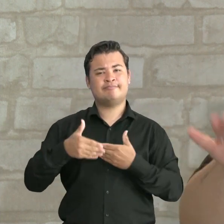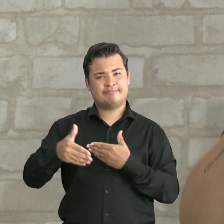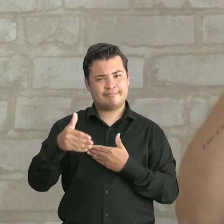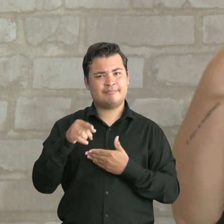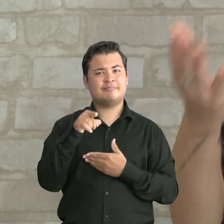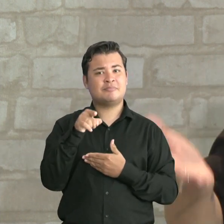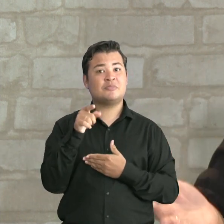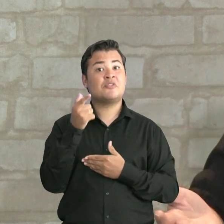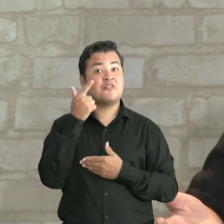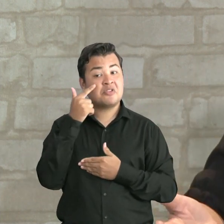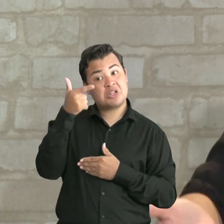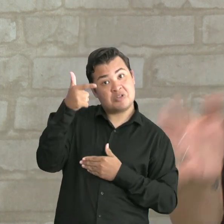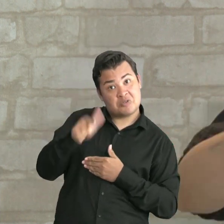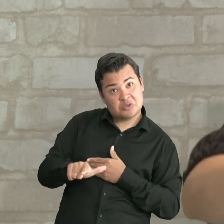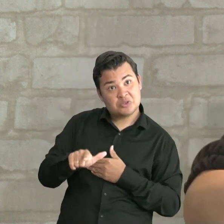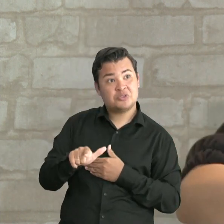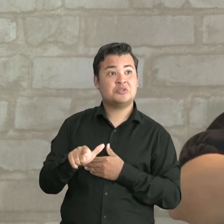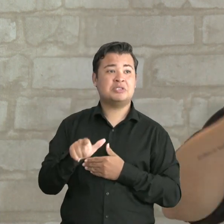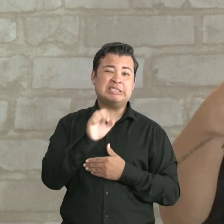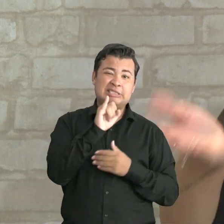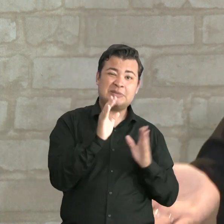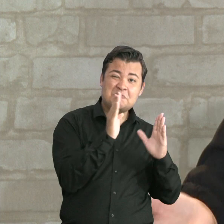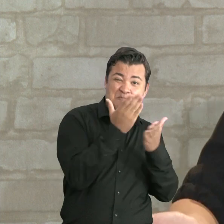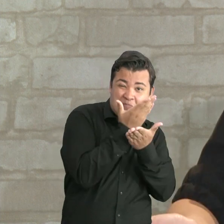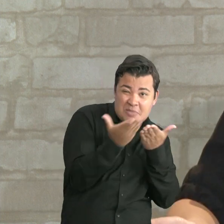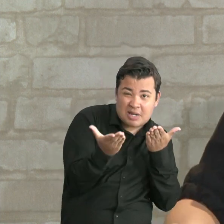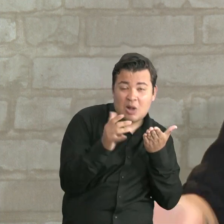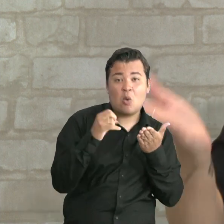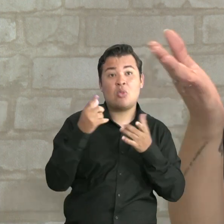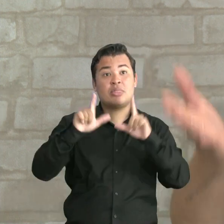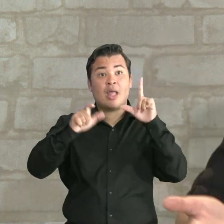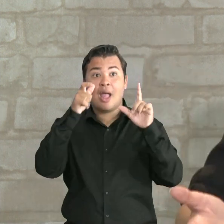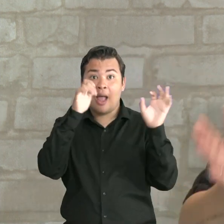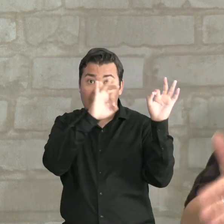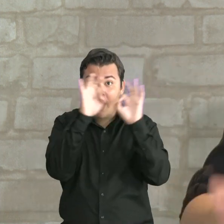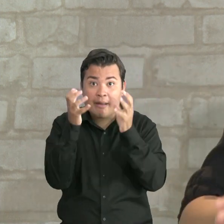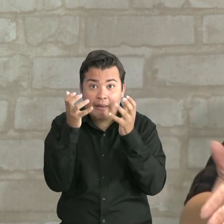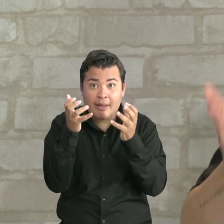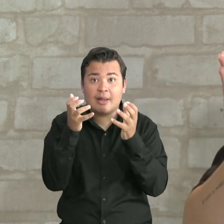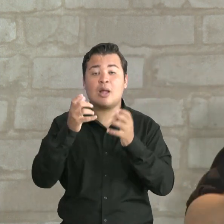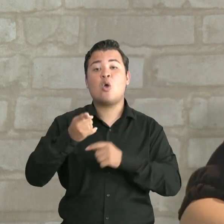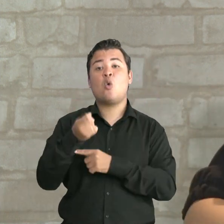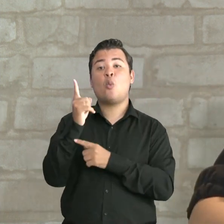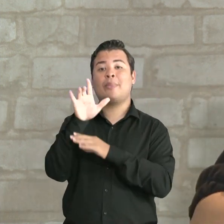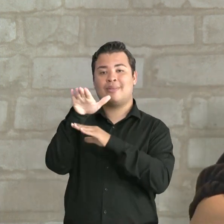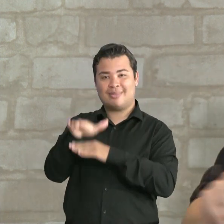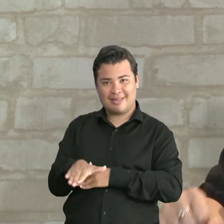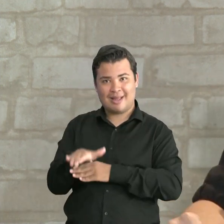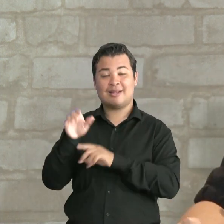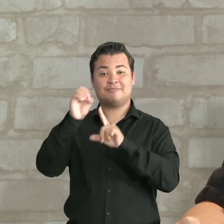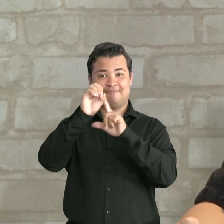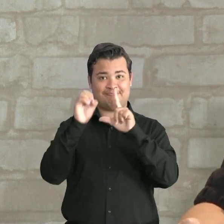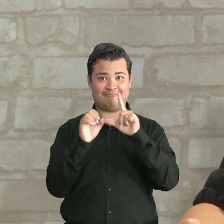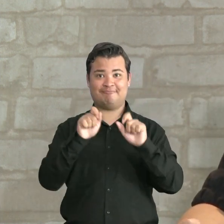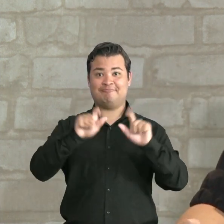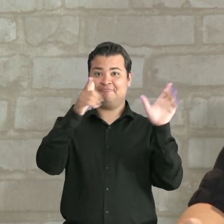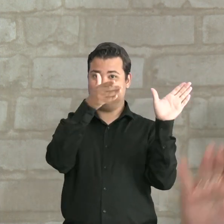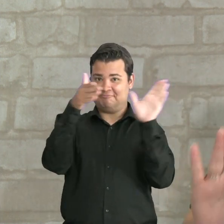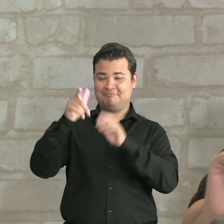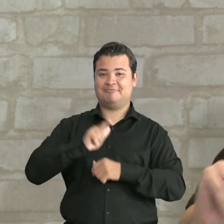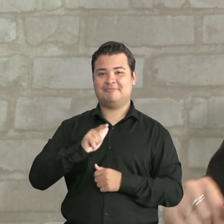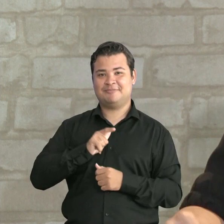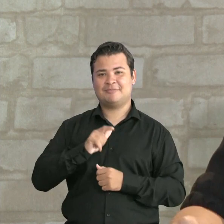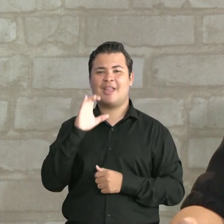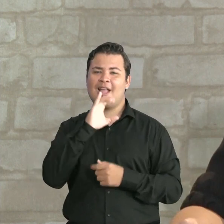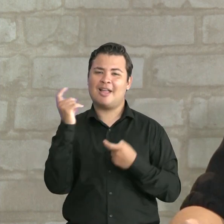se você quiser conferir de novo o programa, se perdeu um pedaço ou quiser ver pela televisão, a gente está às 13h também na TV UFG. A